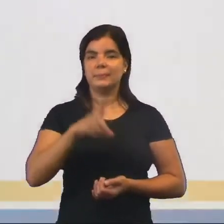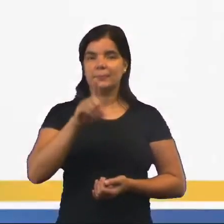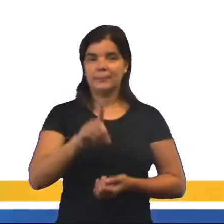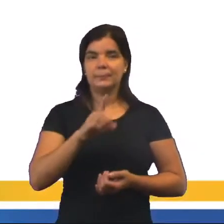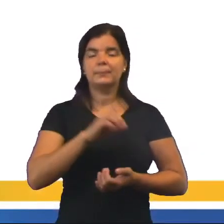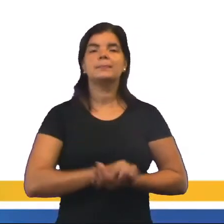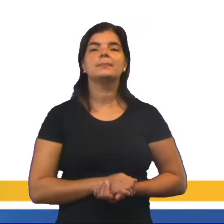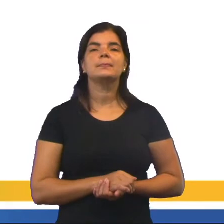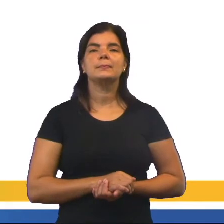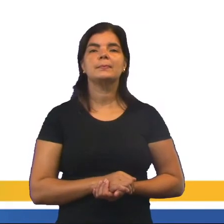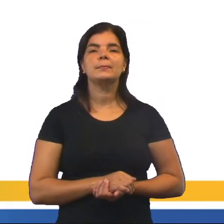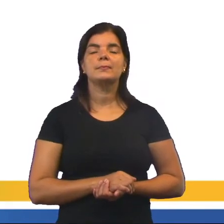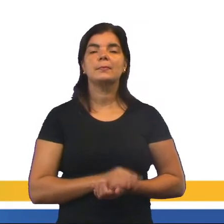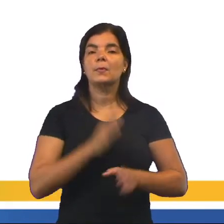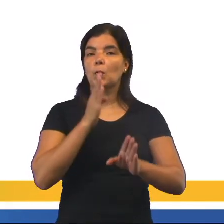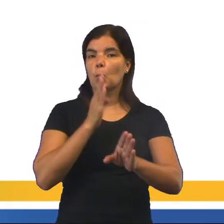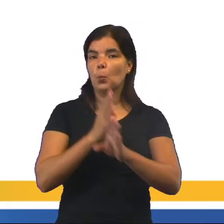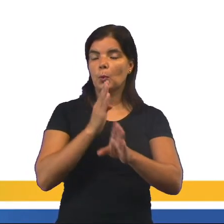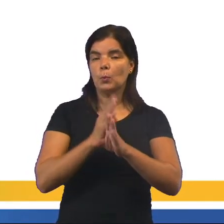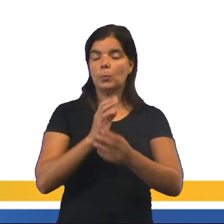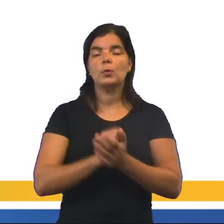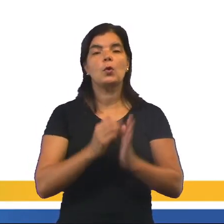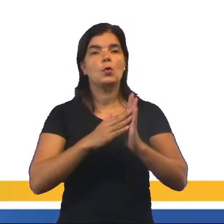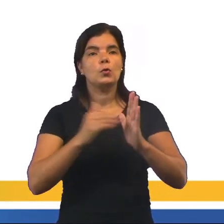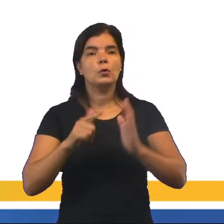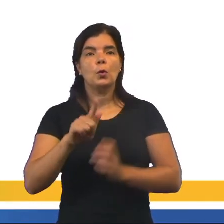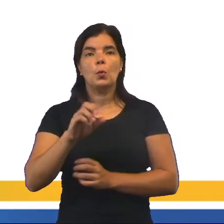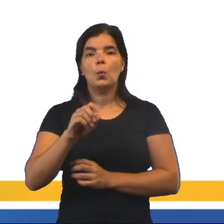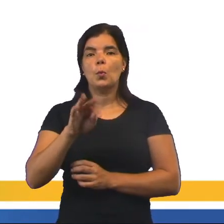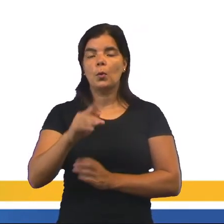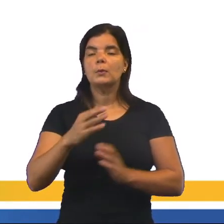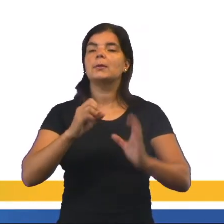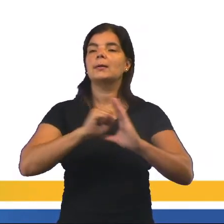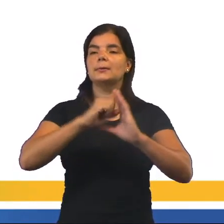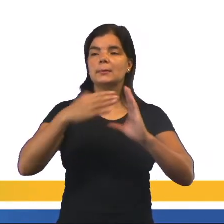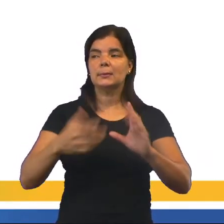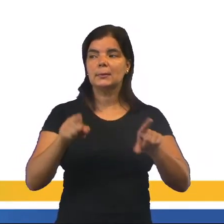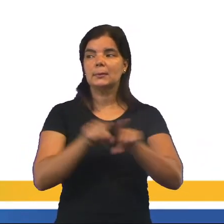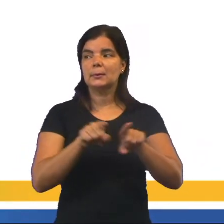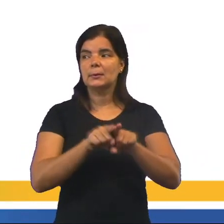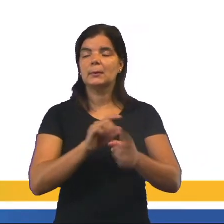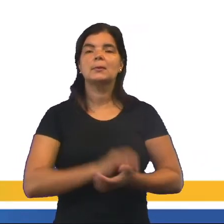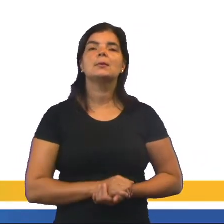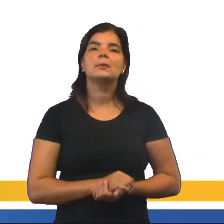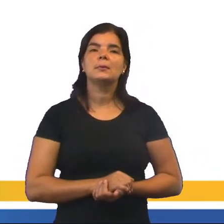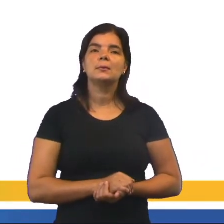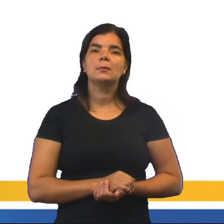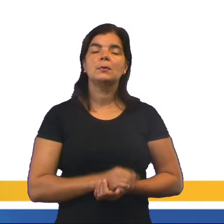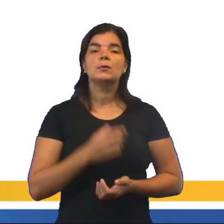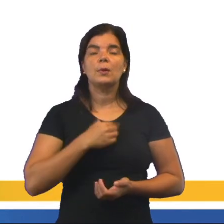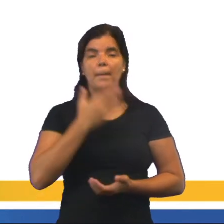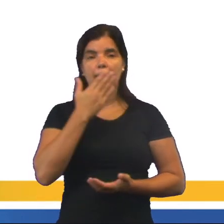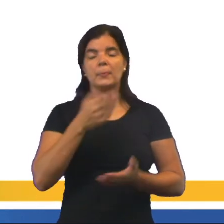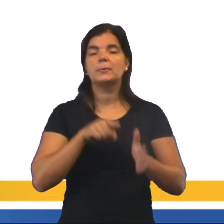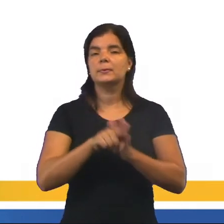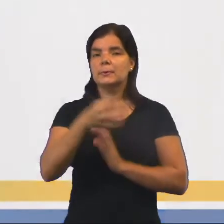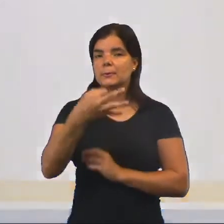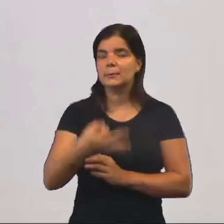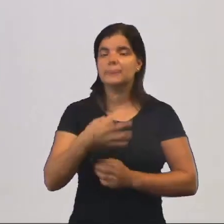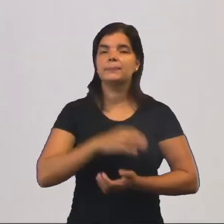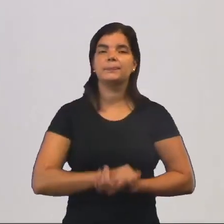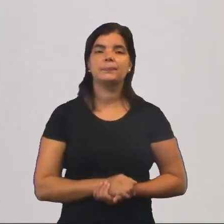D, por causa do estilo gótico, por conta das características que a questão pede,